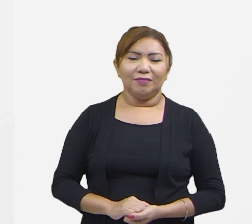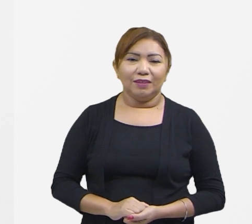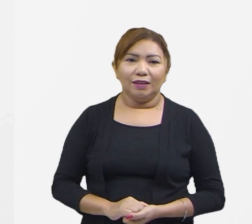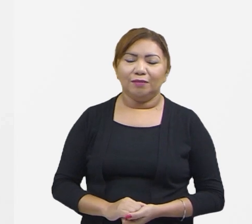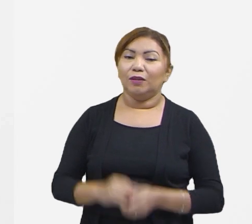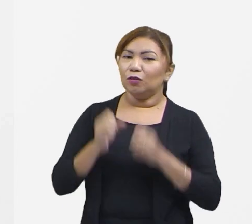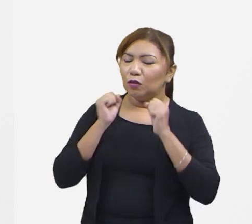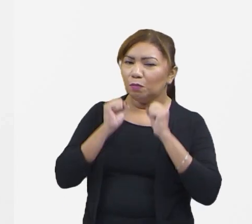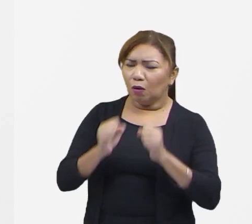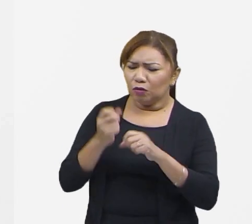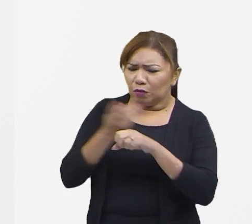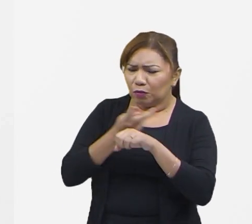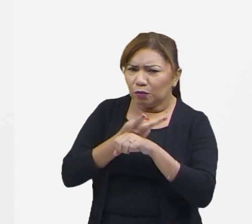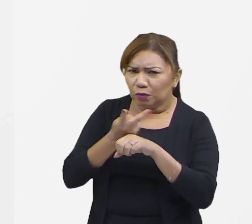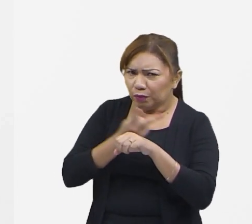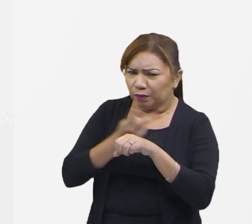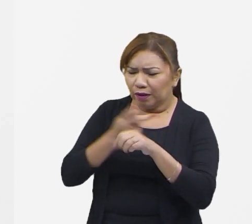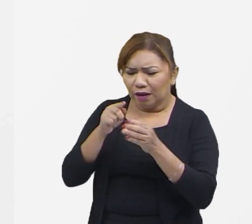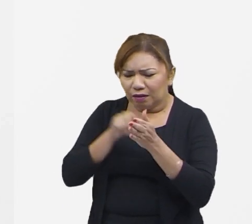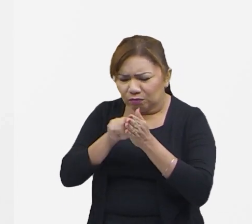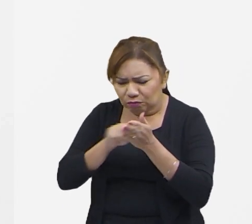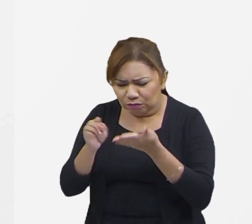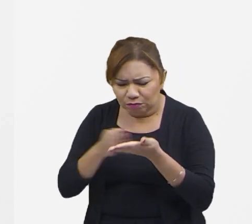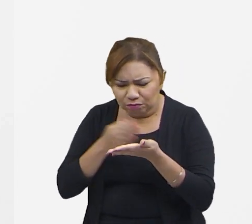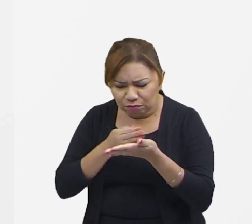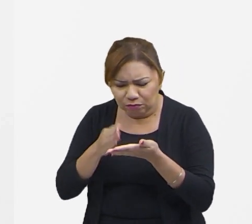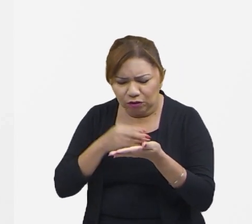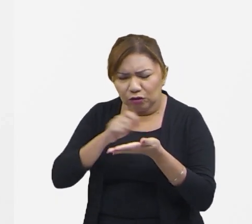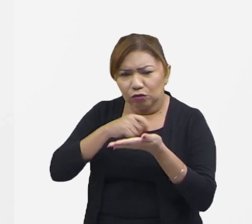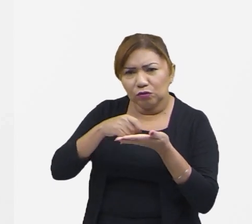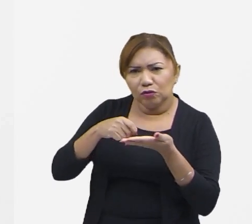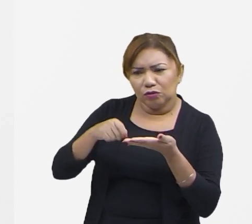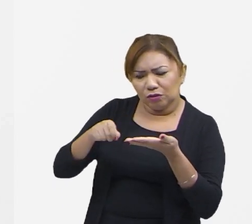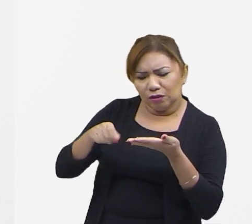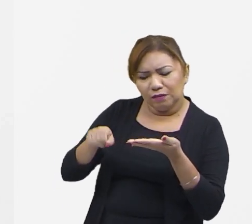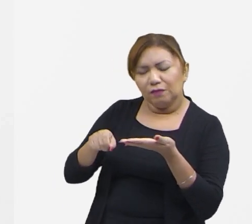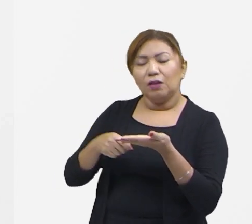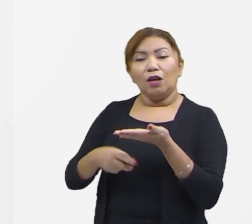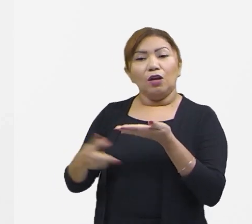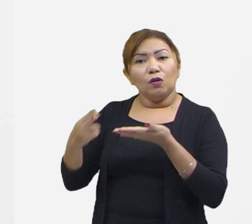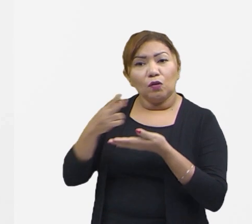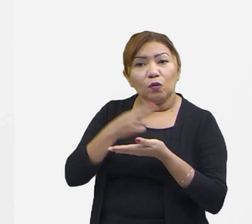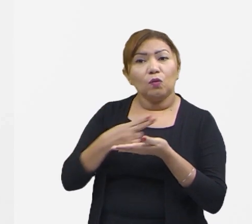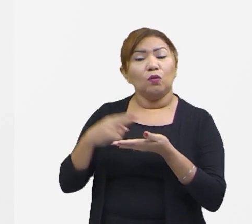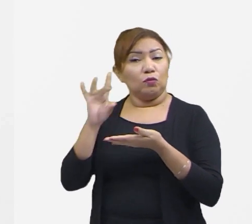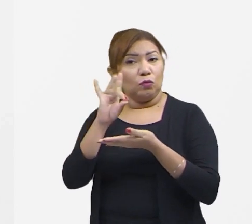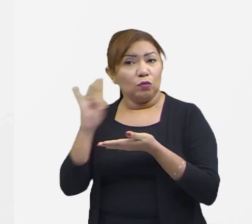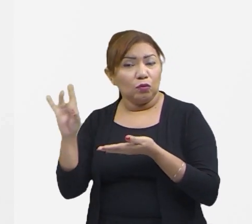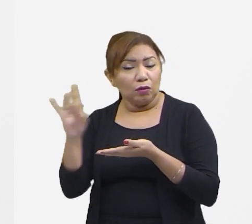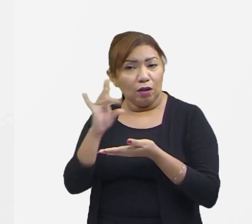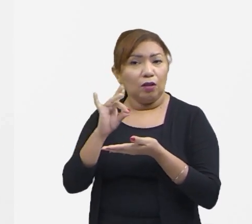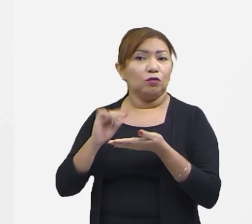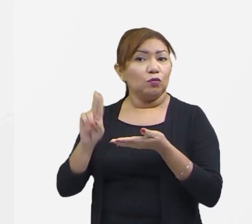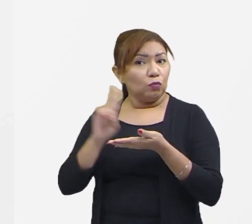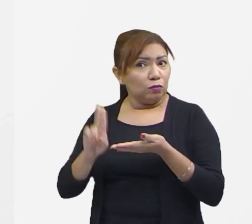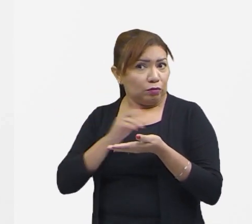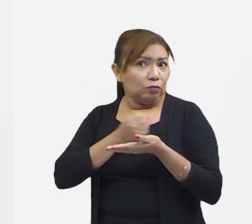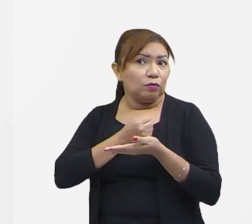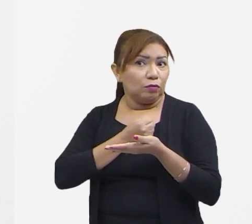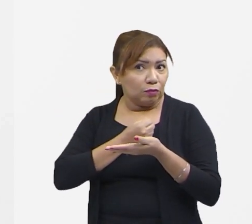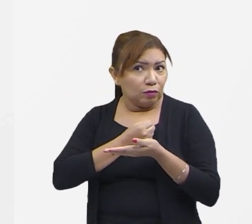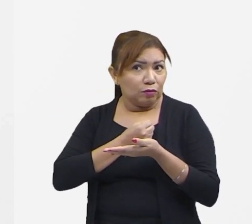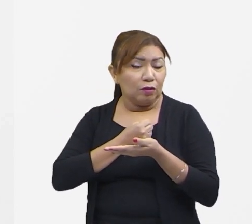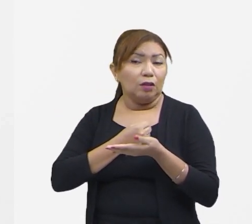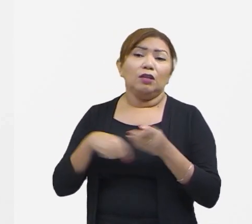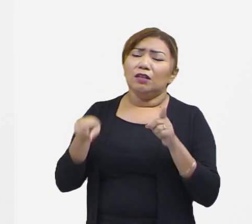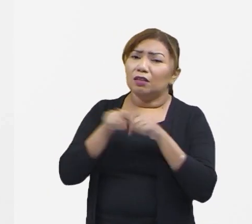Podemos procurar atividade nos livros, realizarmos a escrita, recorte, colagem, mas podemos